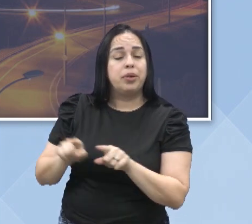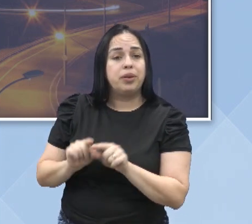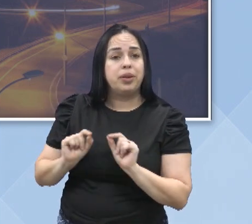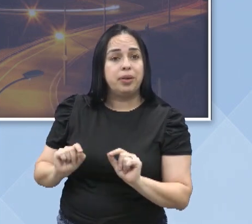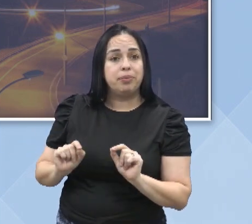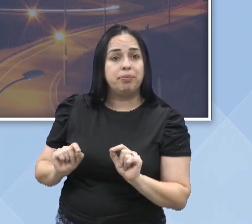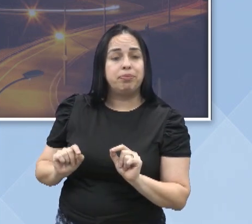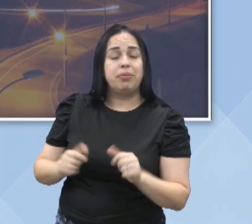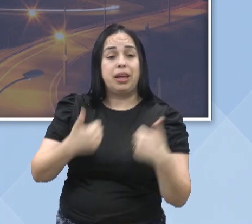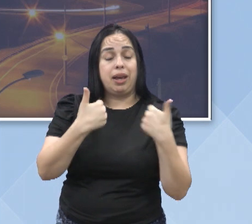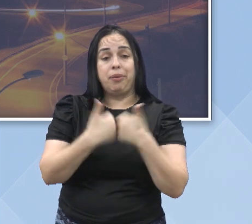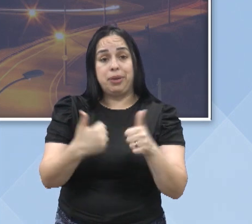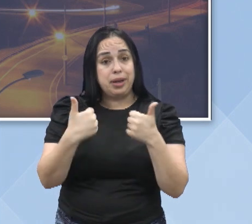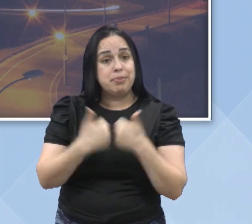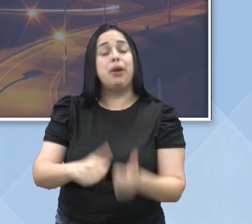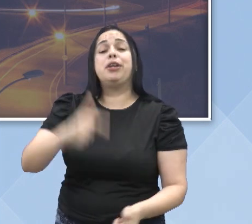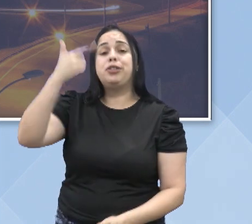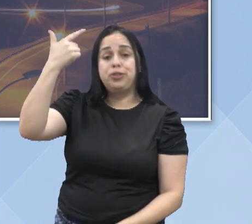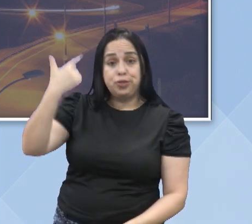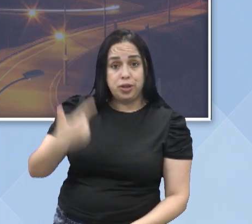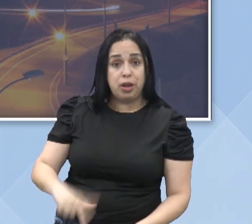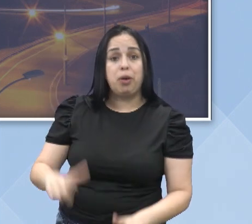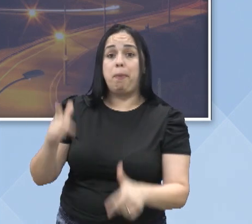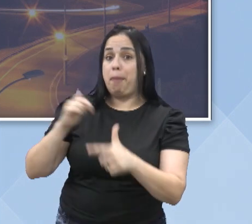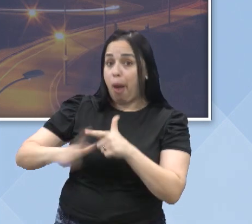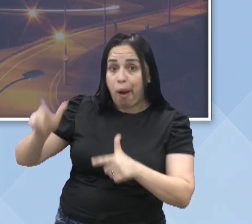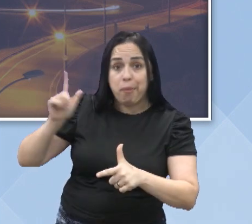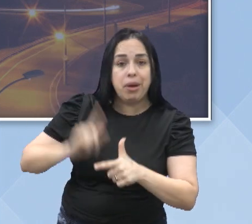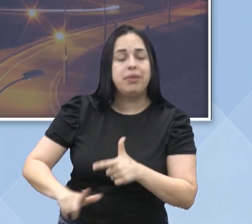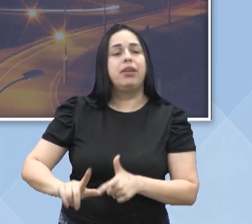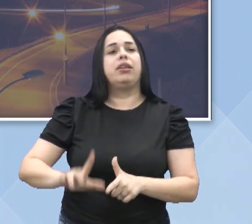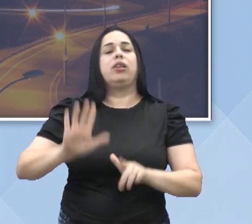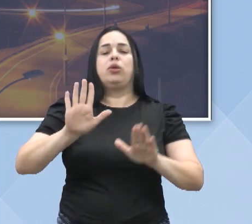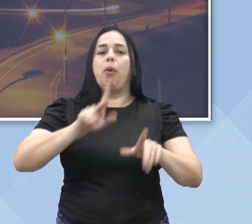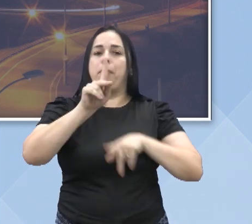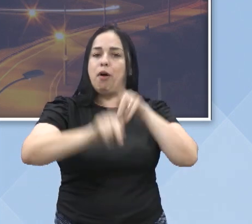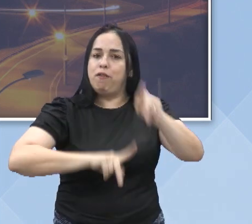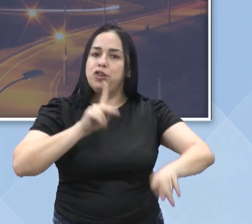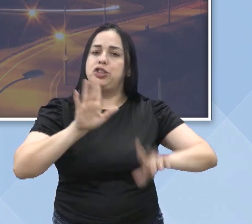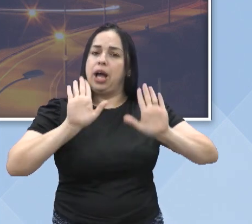é transporte. Nós já tivemos isso, a população já foi penalizada.